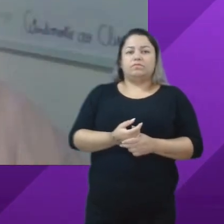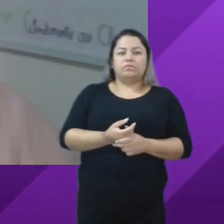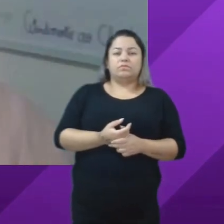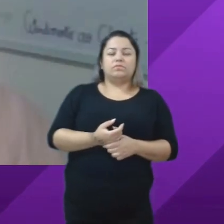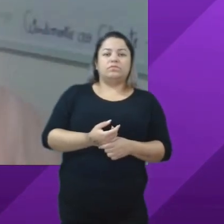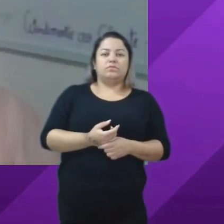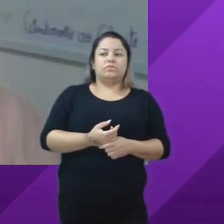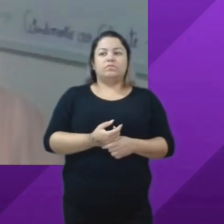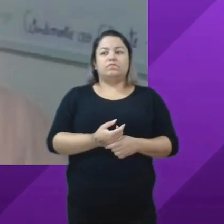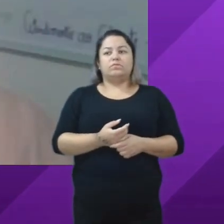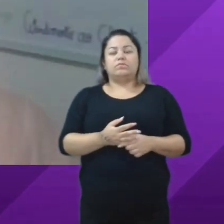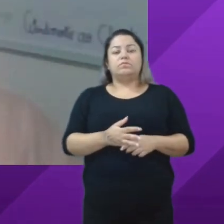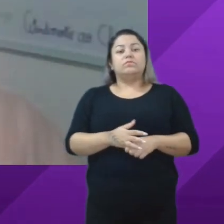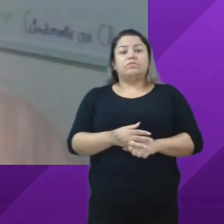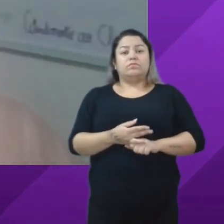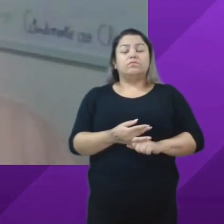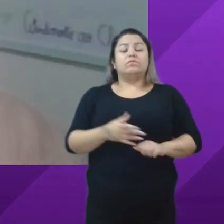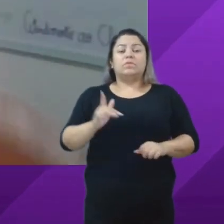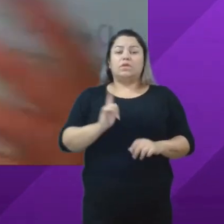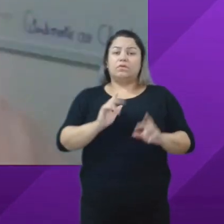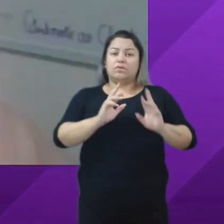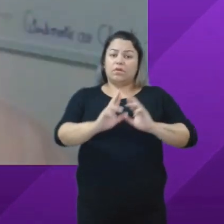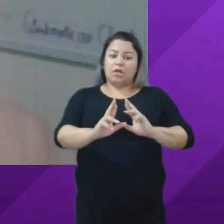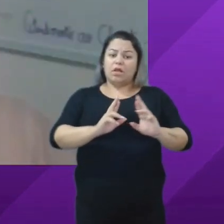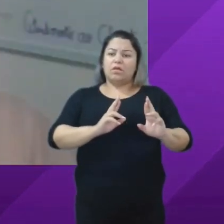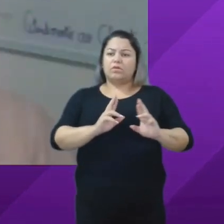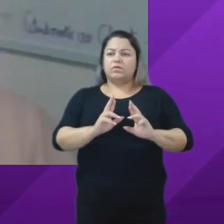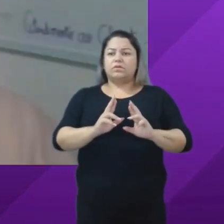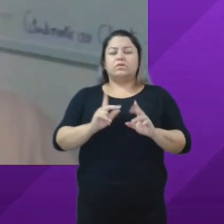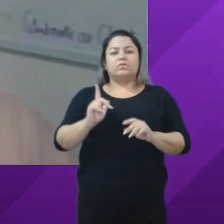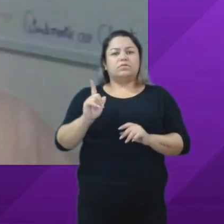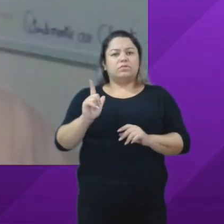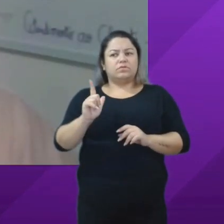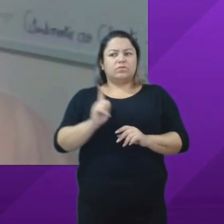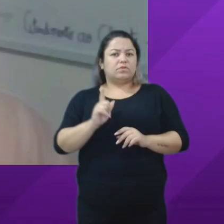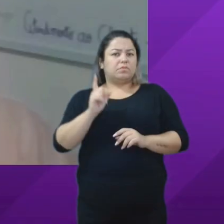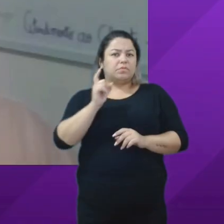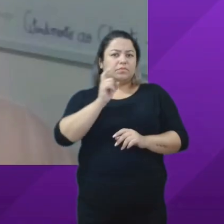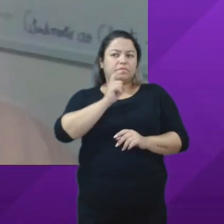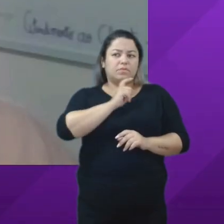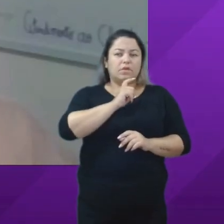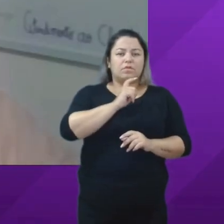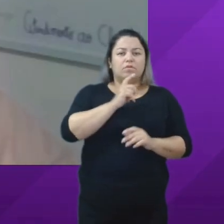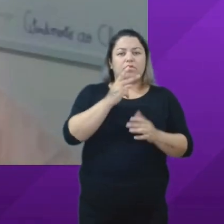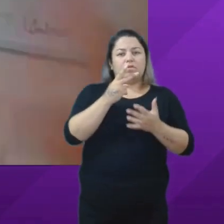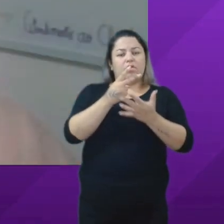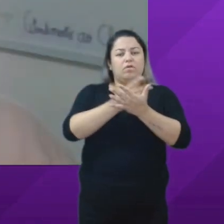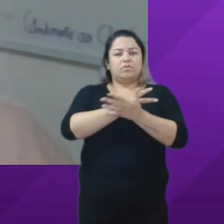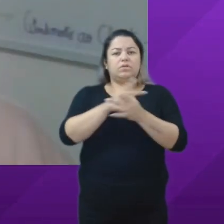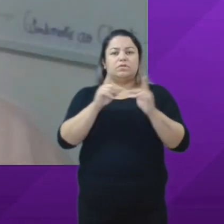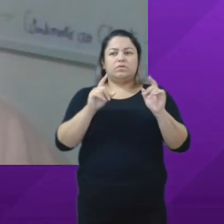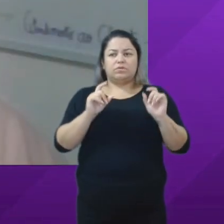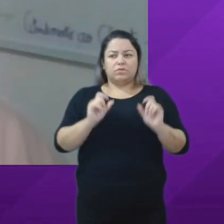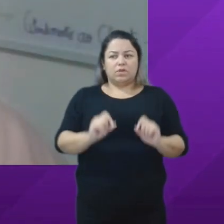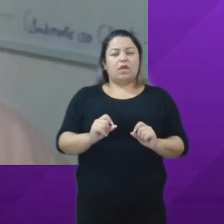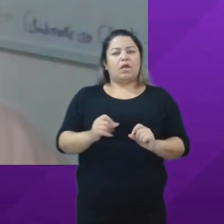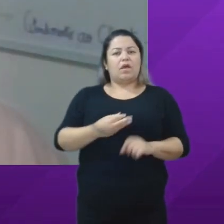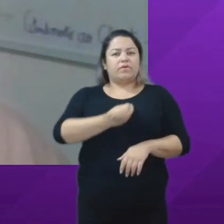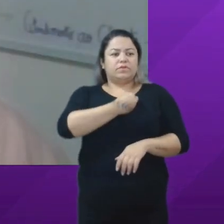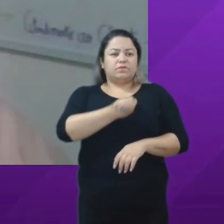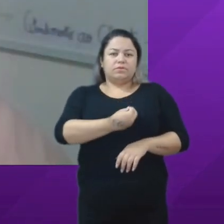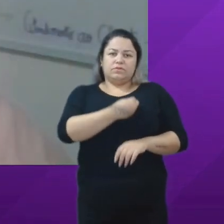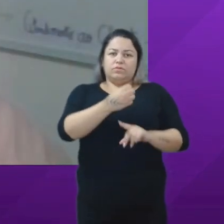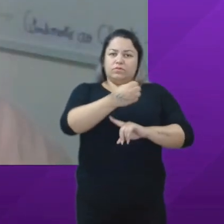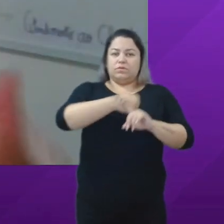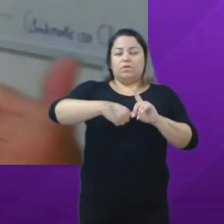inclusive essa relação absurda de deepfakes, né, e que acabam muitas vezes com a vida social